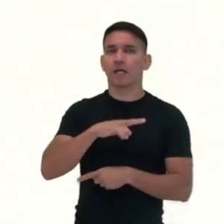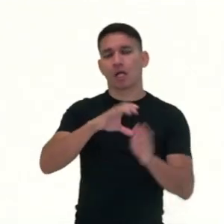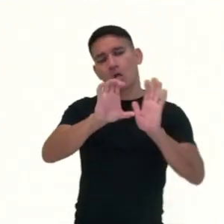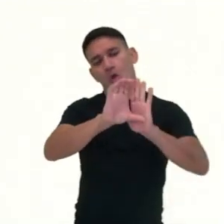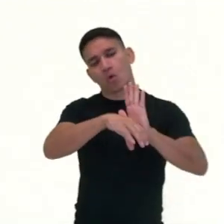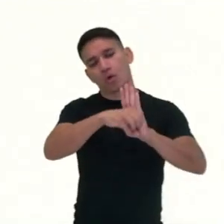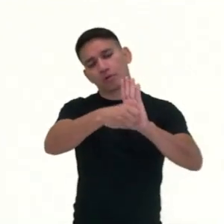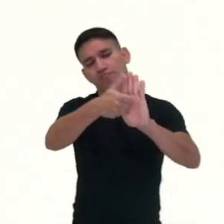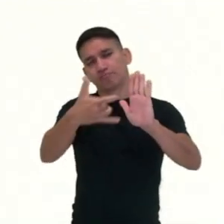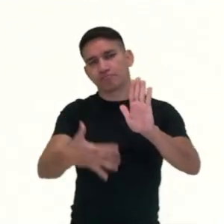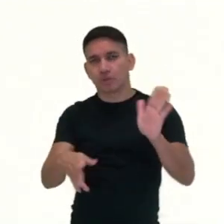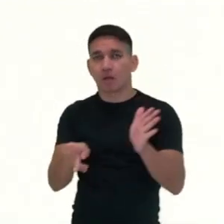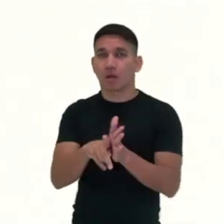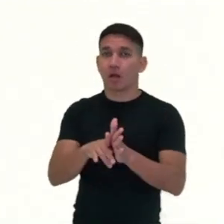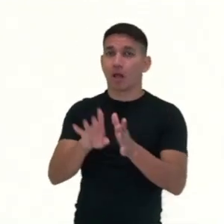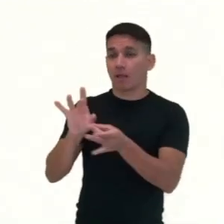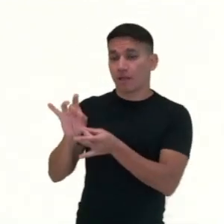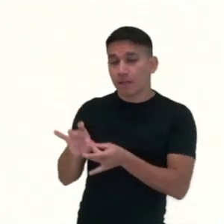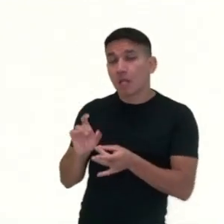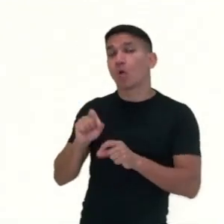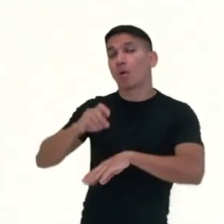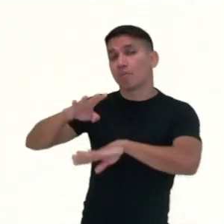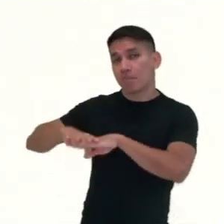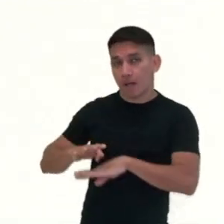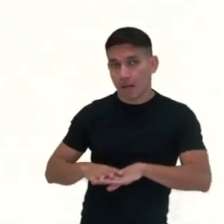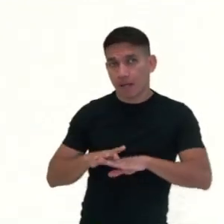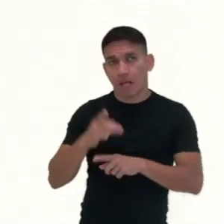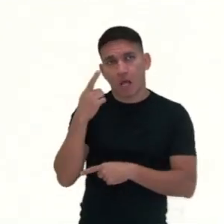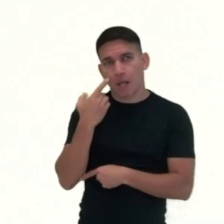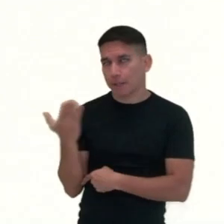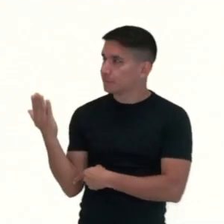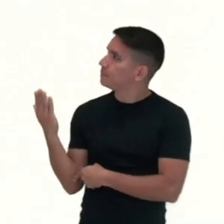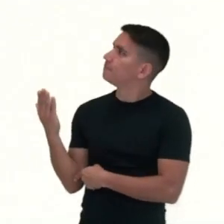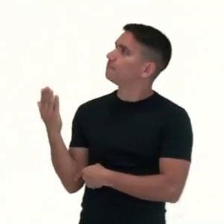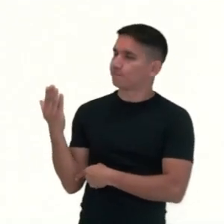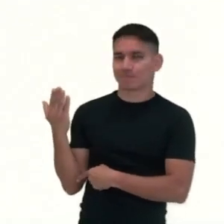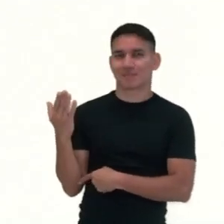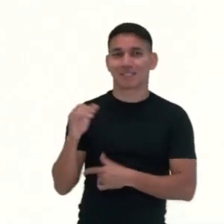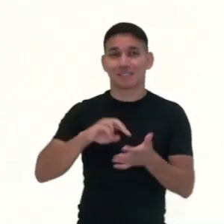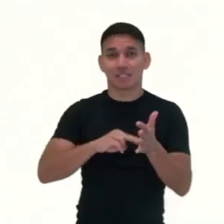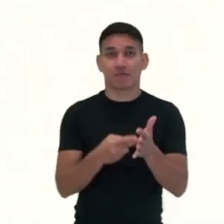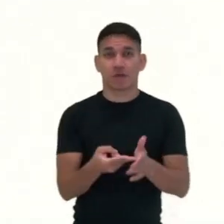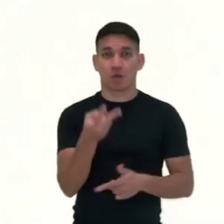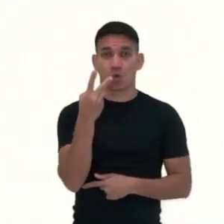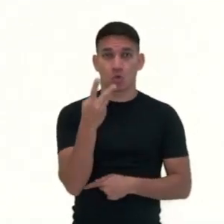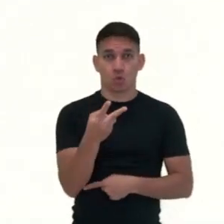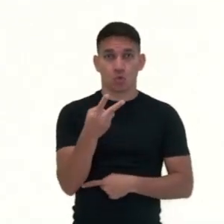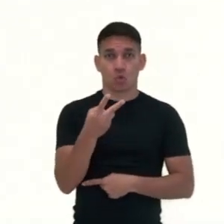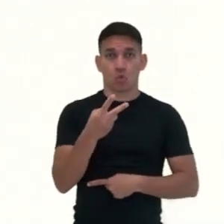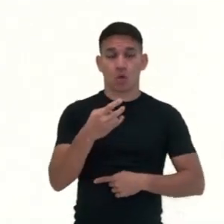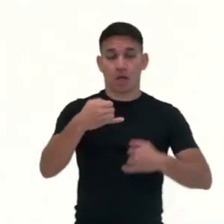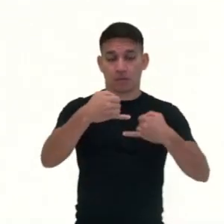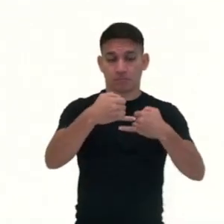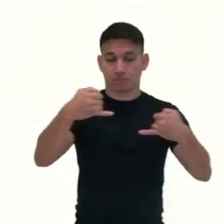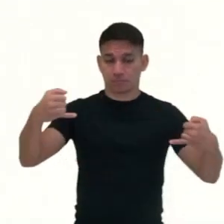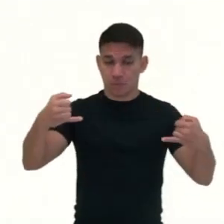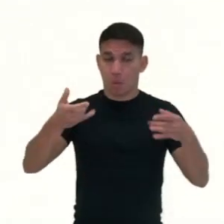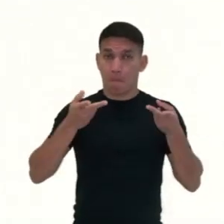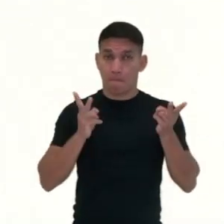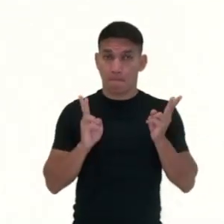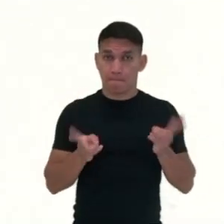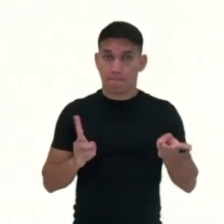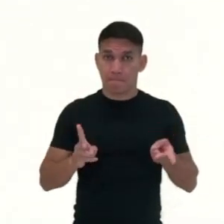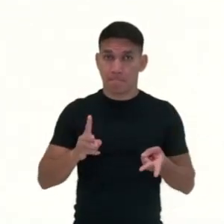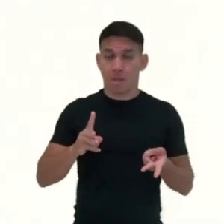definição em matemática, né? Matematicamente ela tem uma definição, que é o quê? 2 retas em um mesmo plano, elas